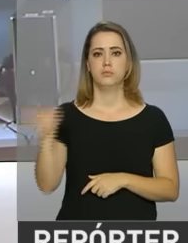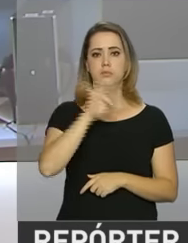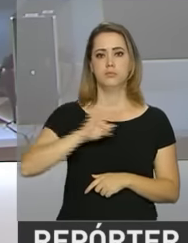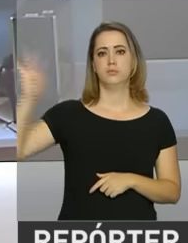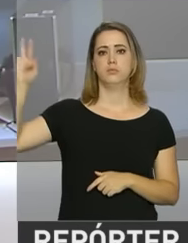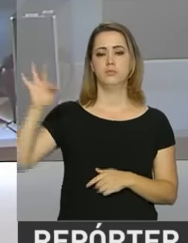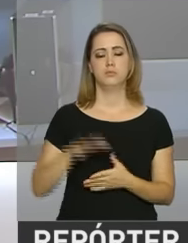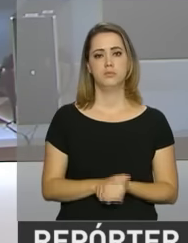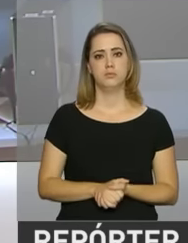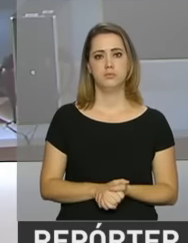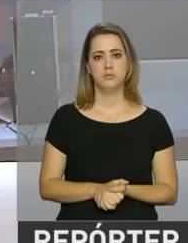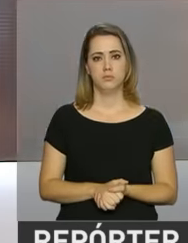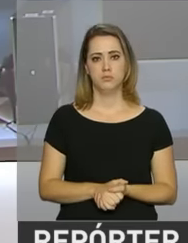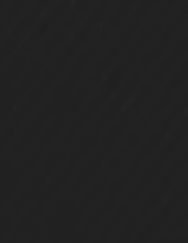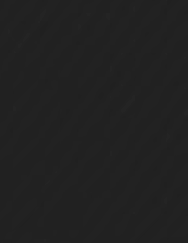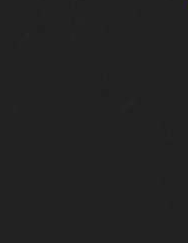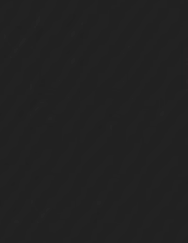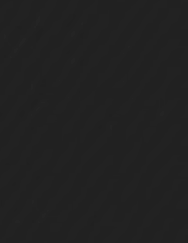a TV do Governo